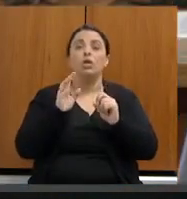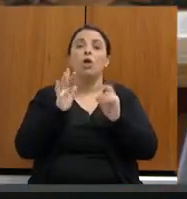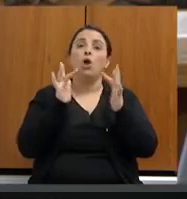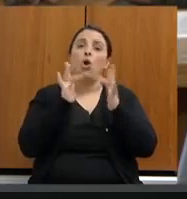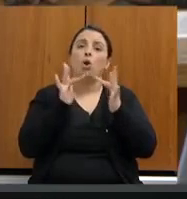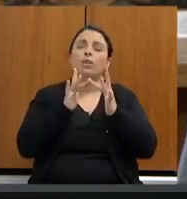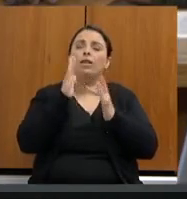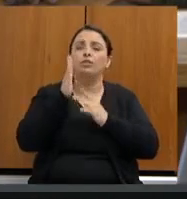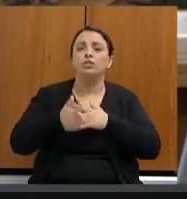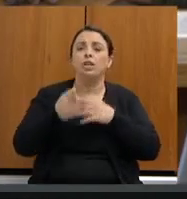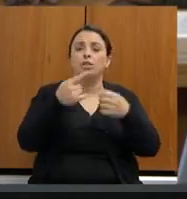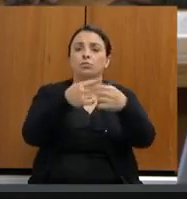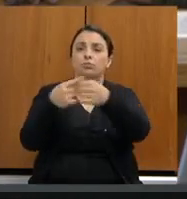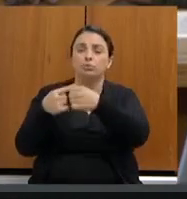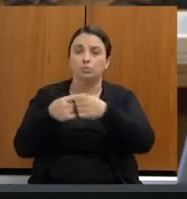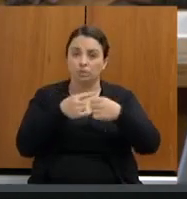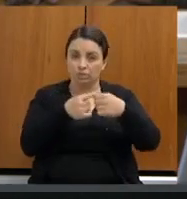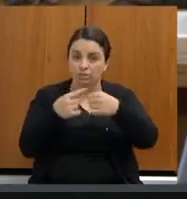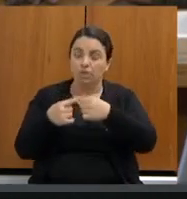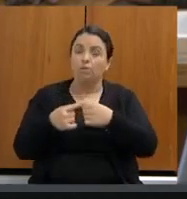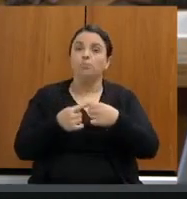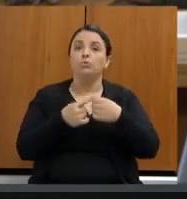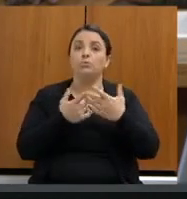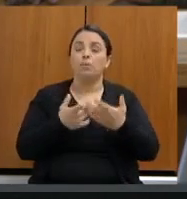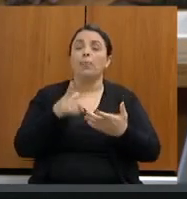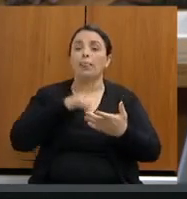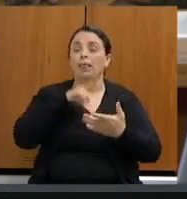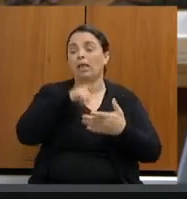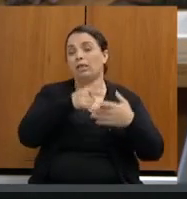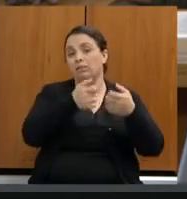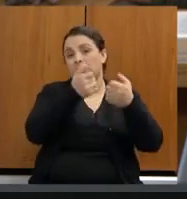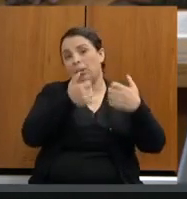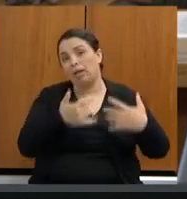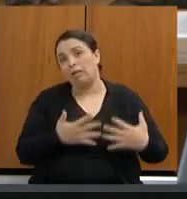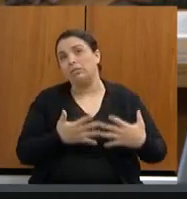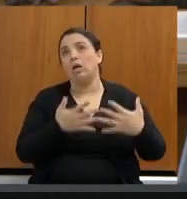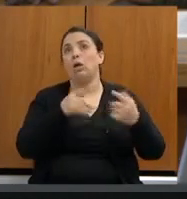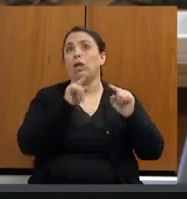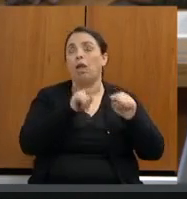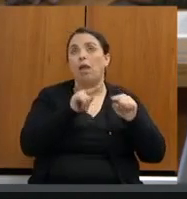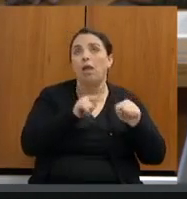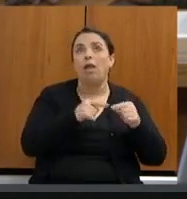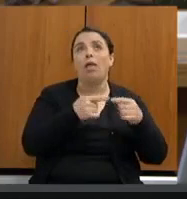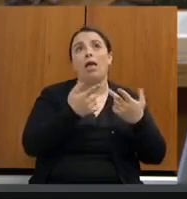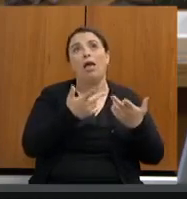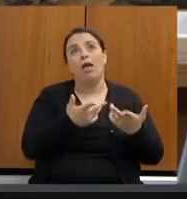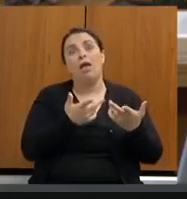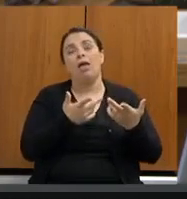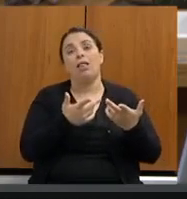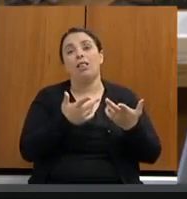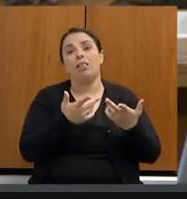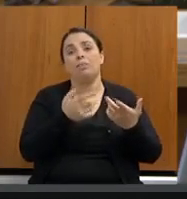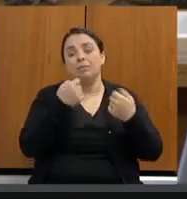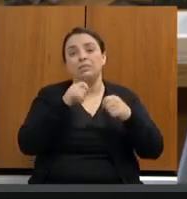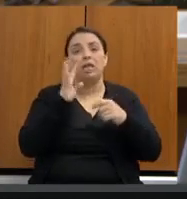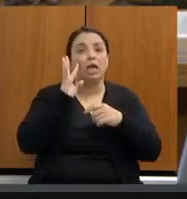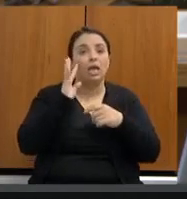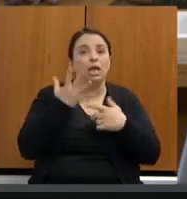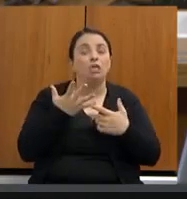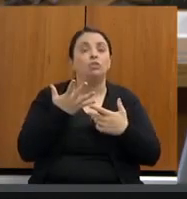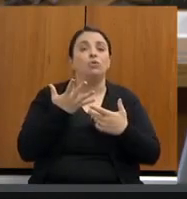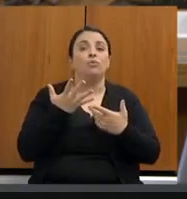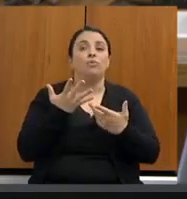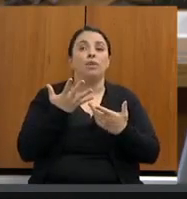os municípios né E apesar da justificativa deles né que a questão é resolvida no nível